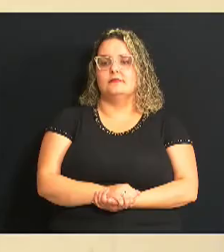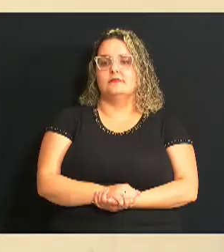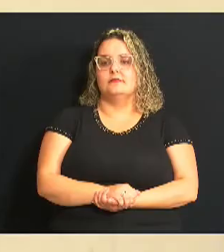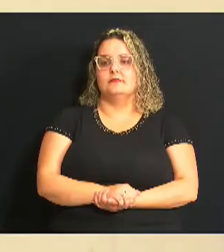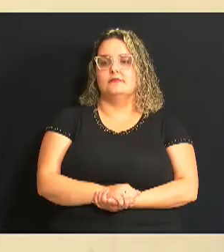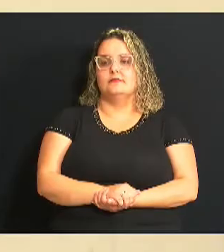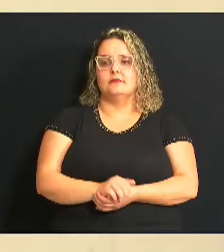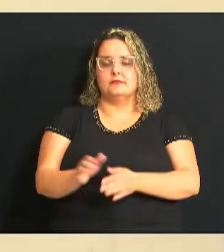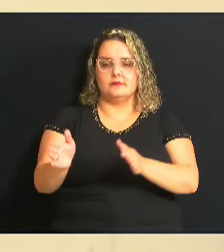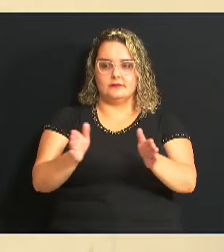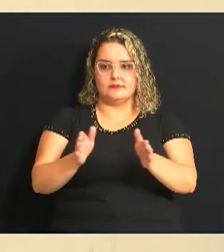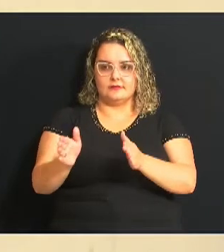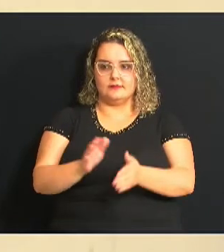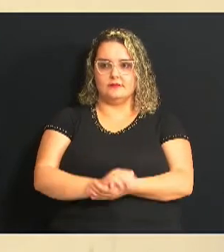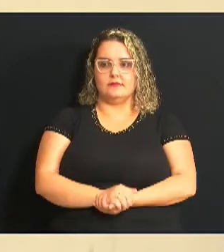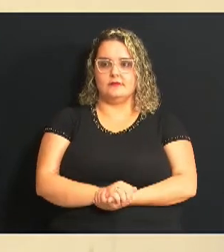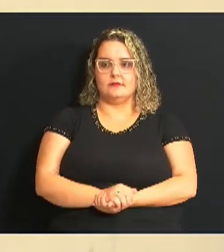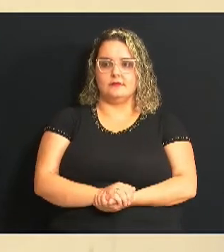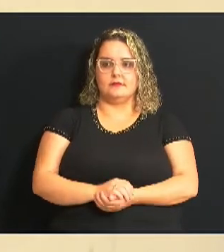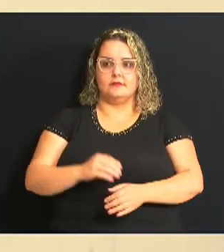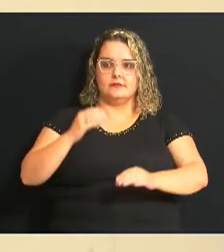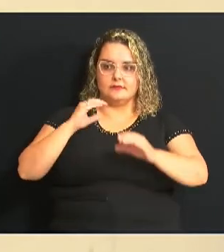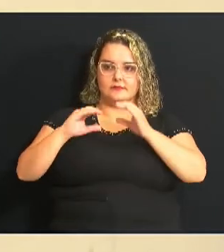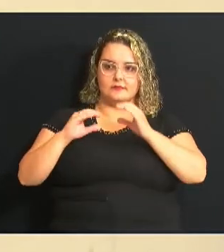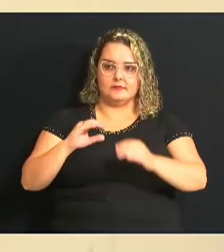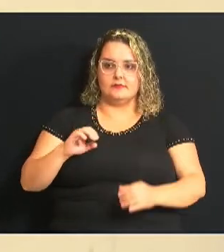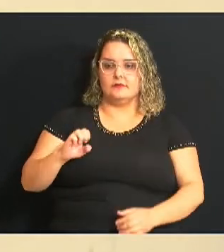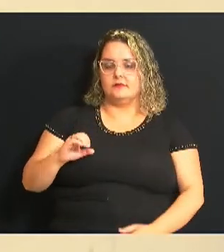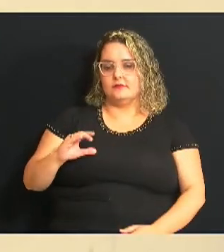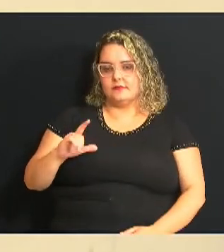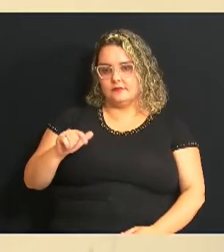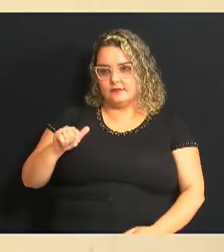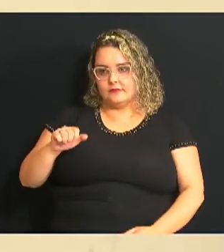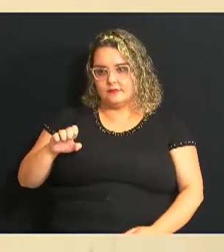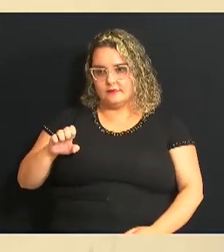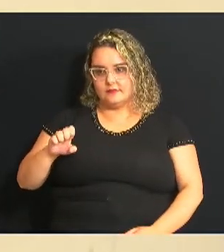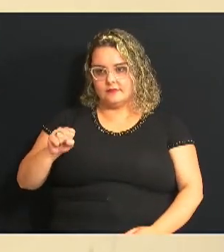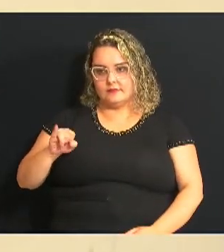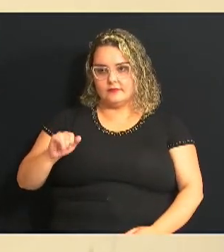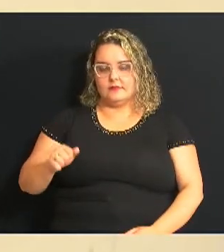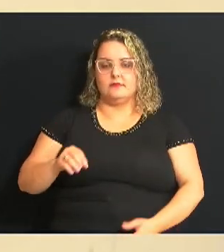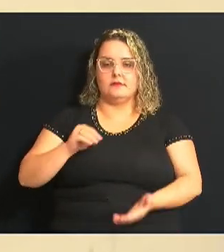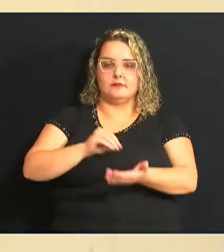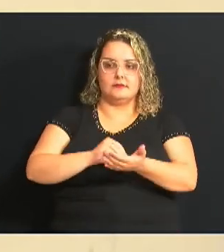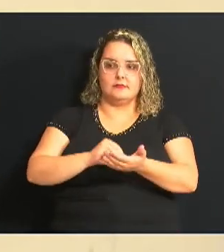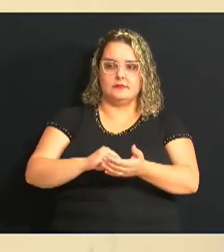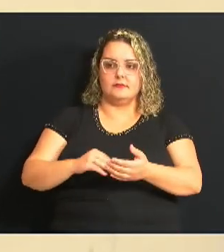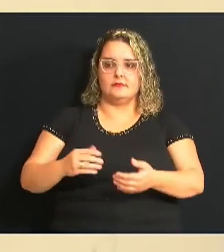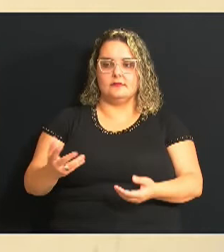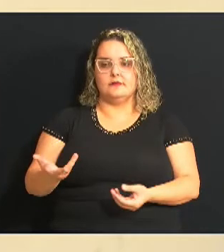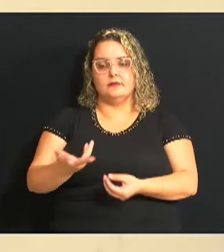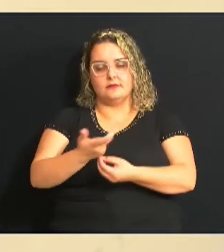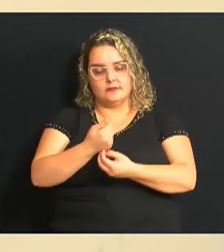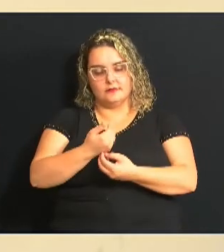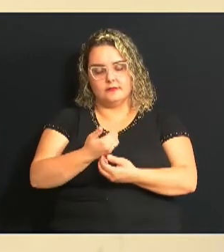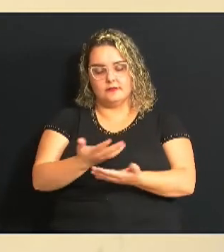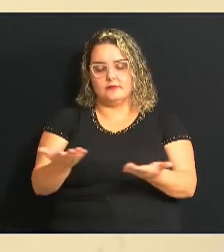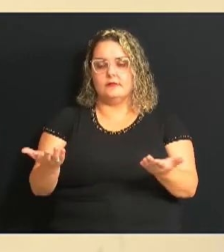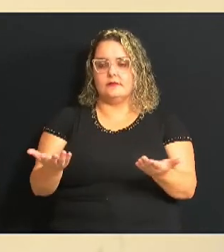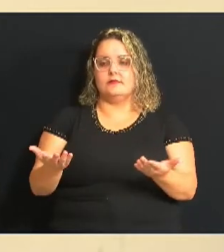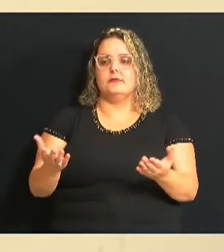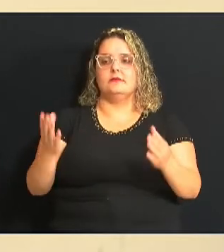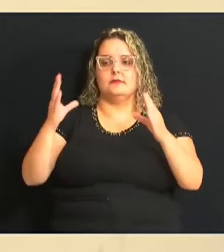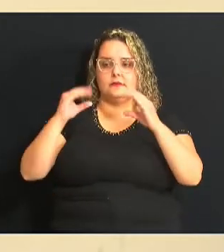Neste momento, o Coral Eclésia realizará sua última apresentação artística da noite com a